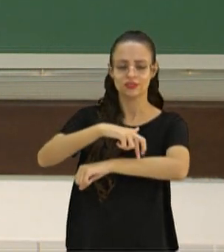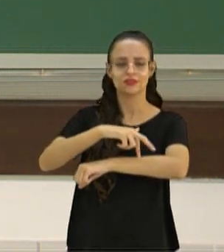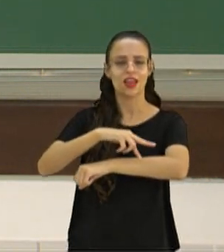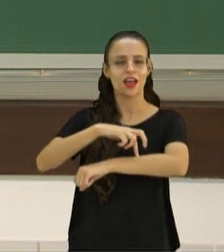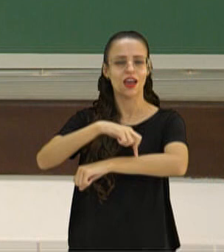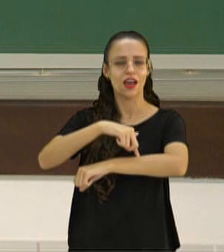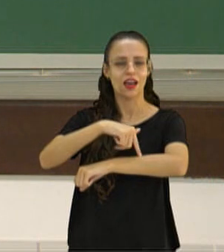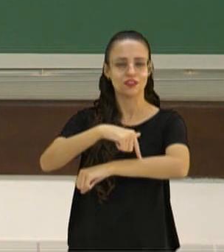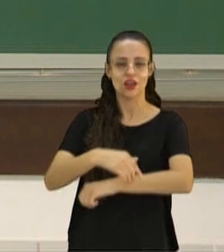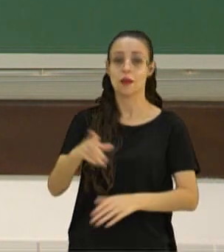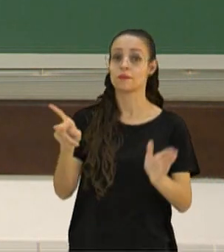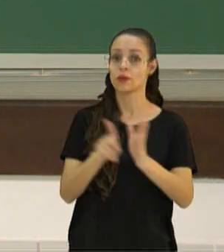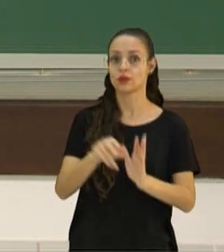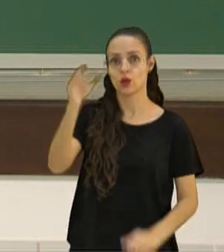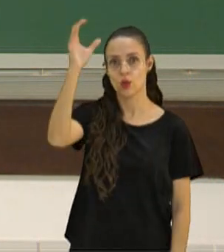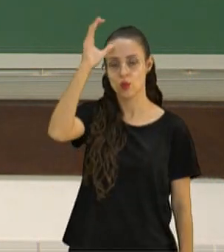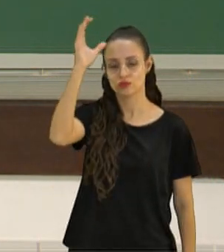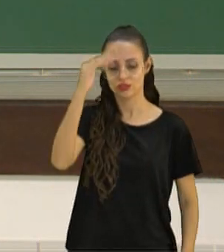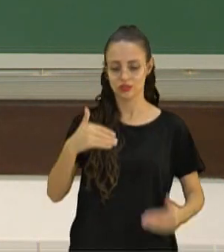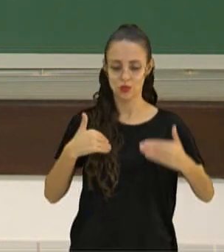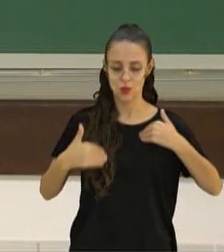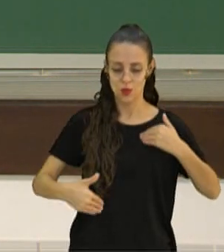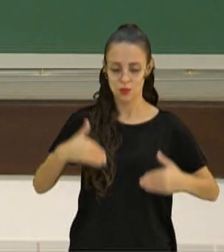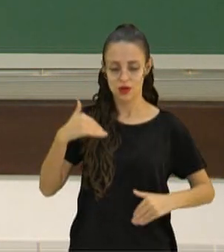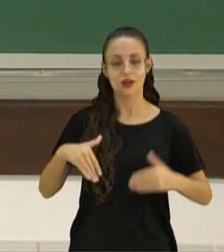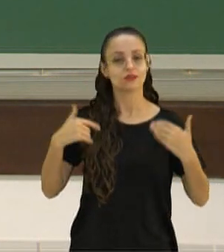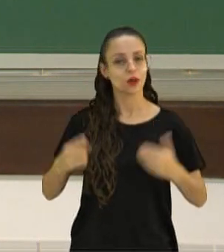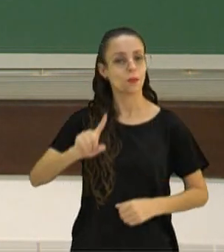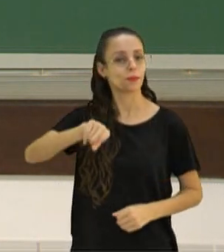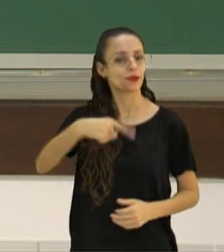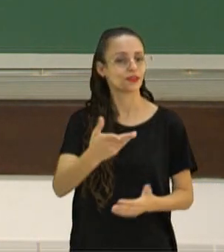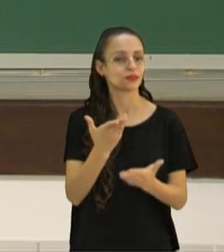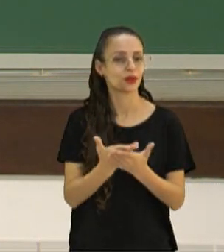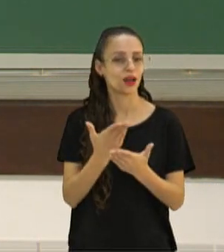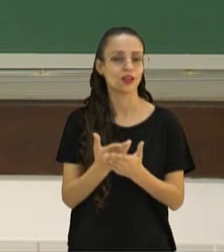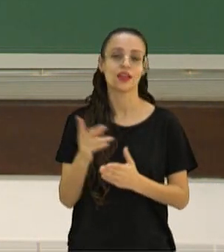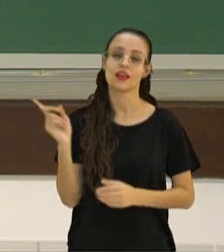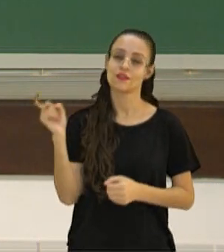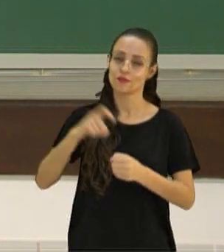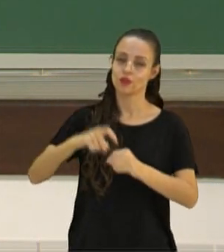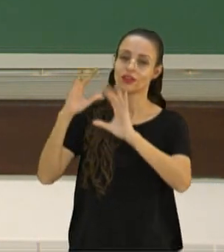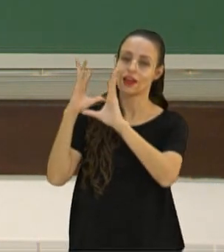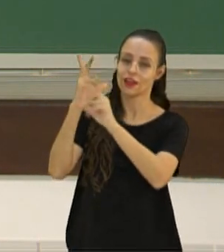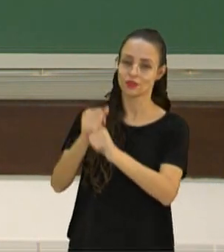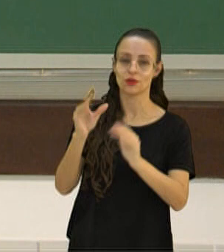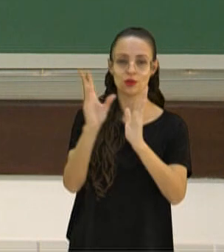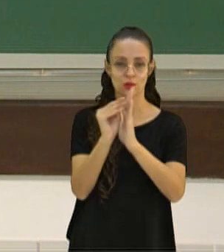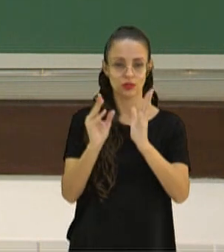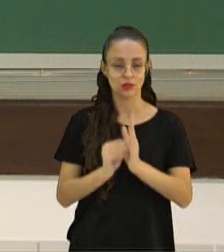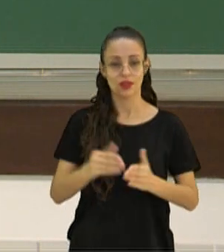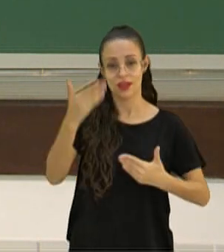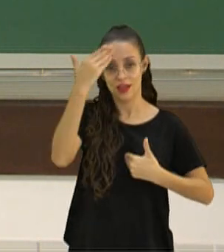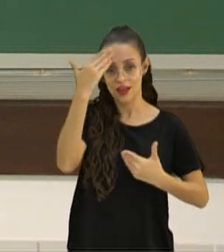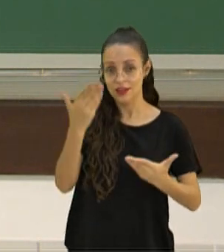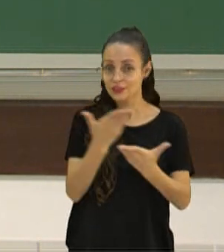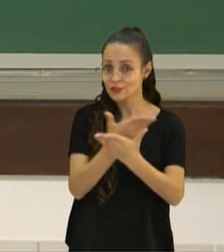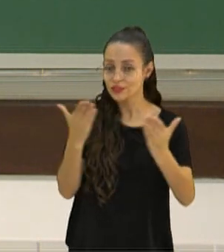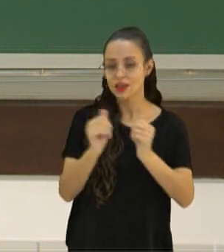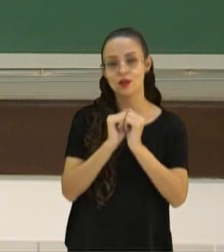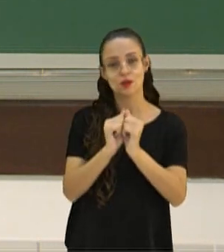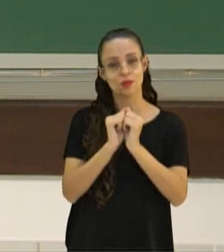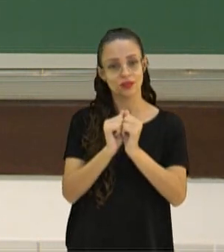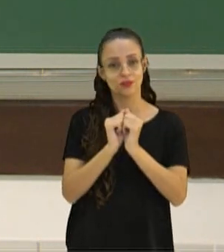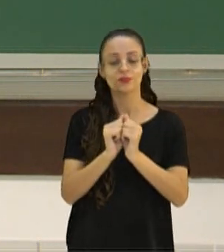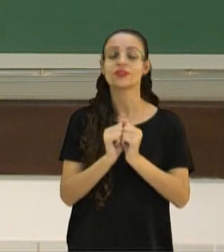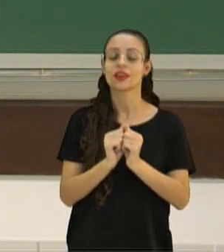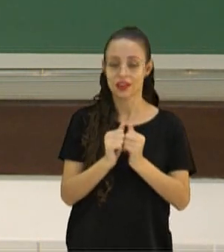ginásticas de conscientização corporal. Então, a aula que vem nós retomamos esses conteúdos trabalhados no bimestre. Agradeço a companhia, no